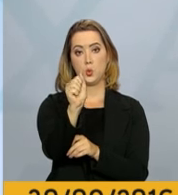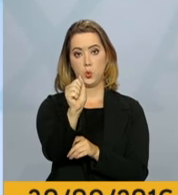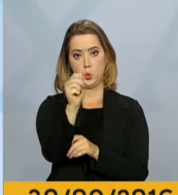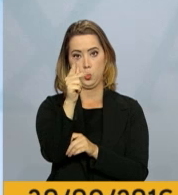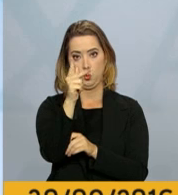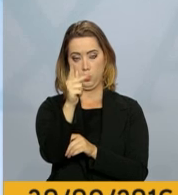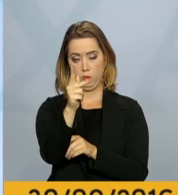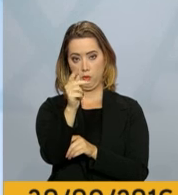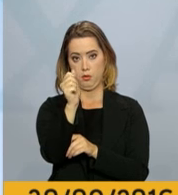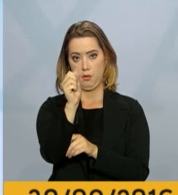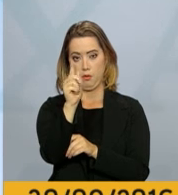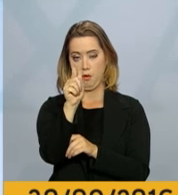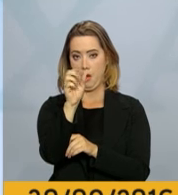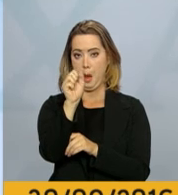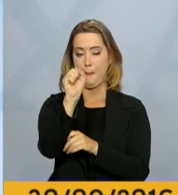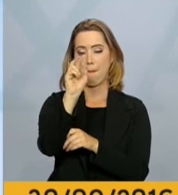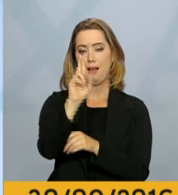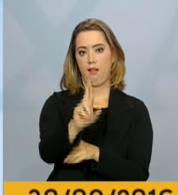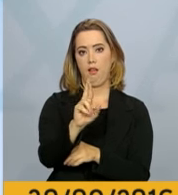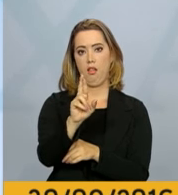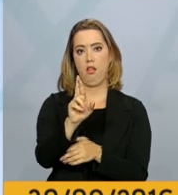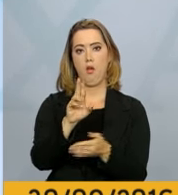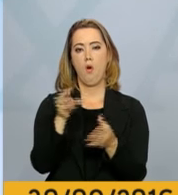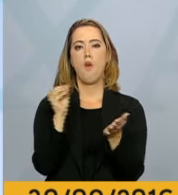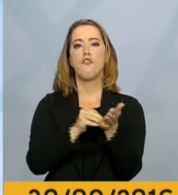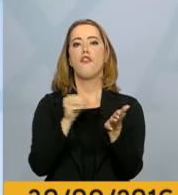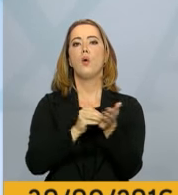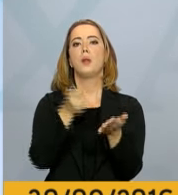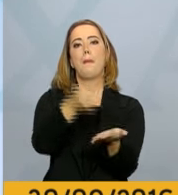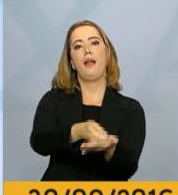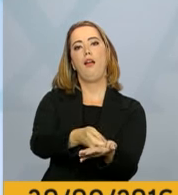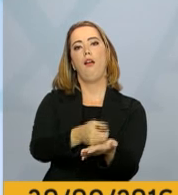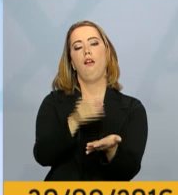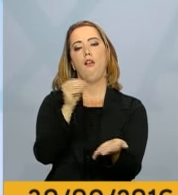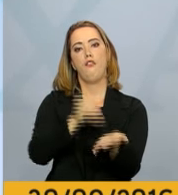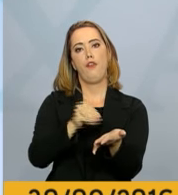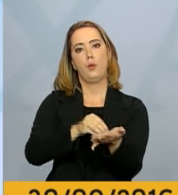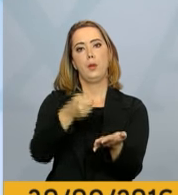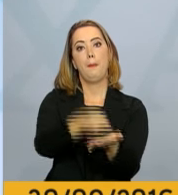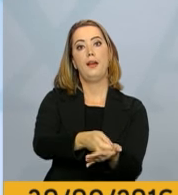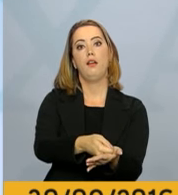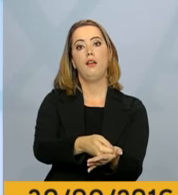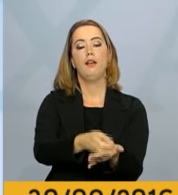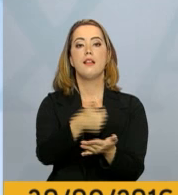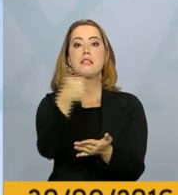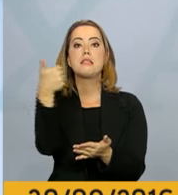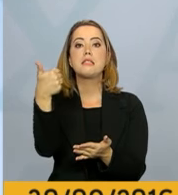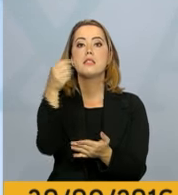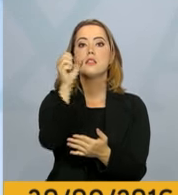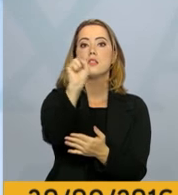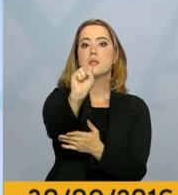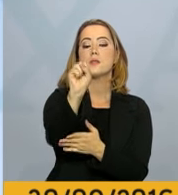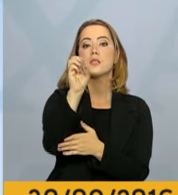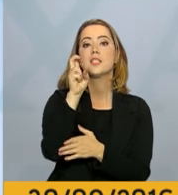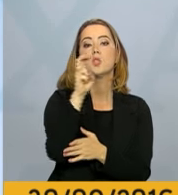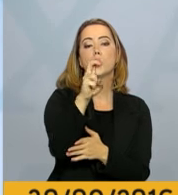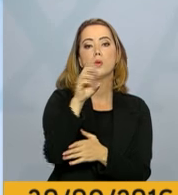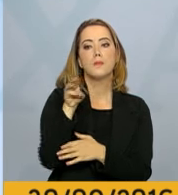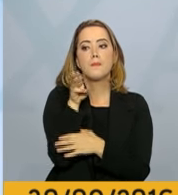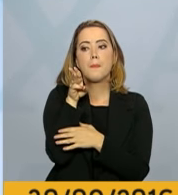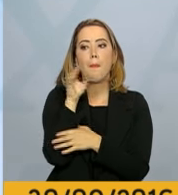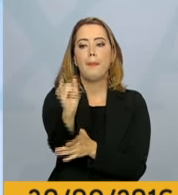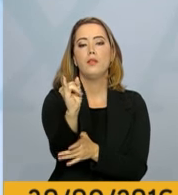2016. A cifra é assustadora. Nada menos do que 185 bilhões de